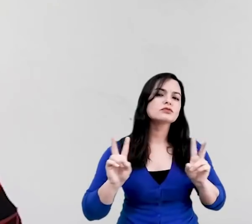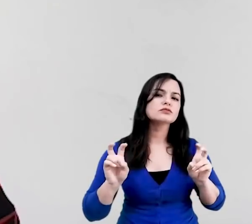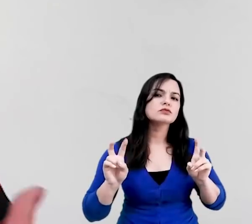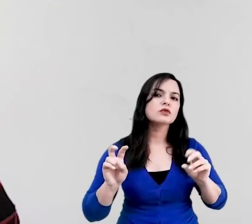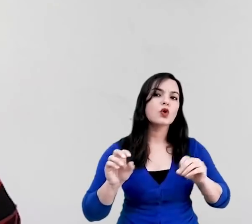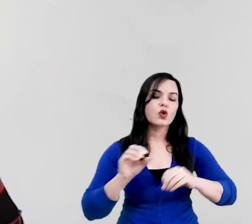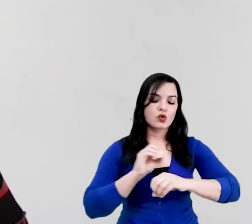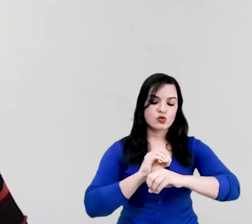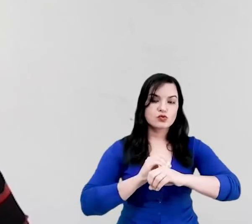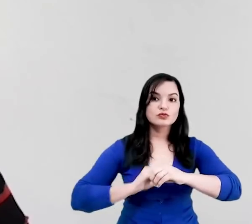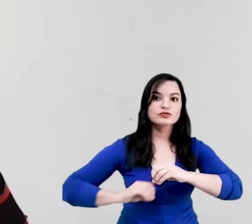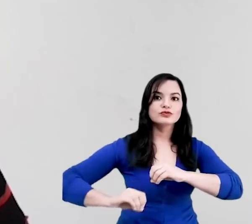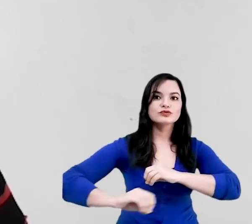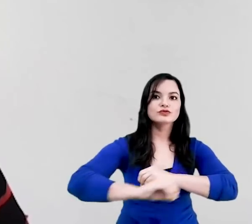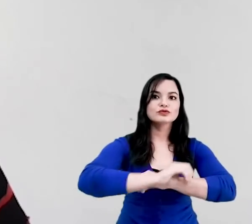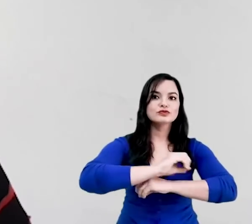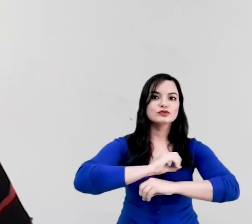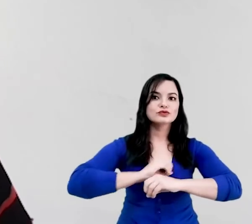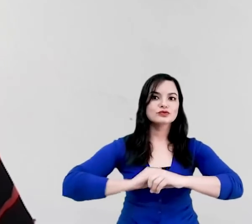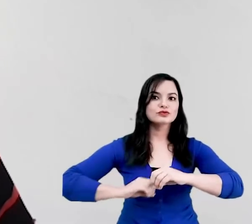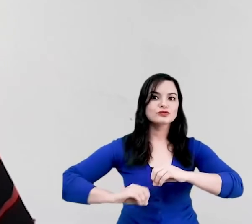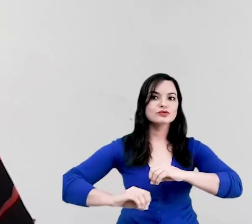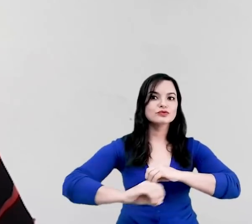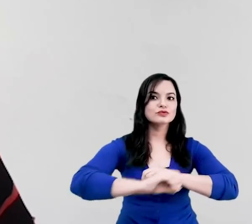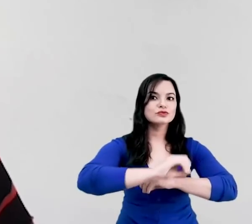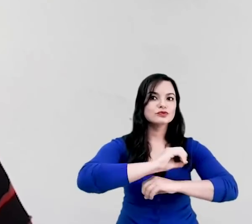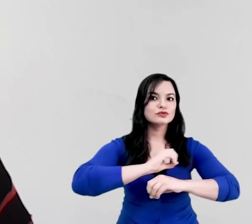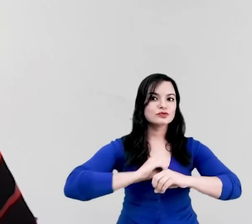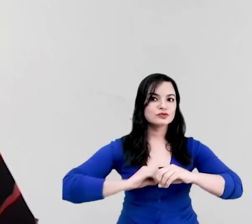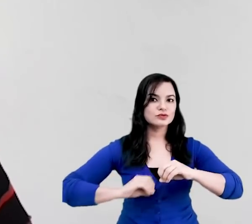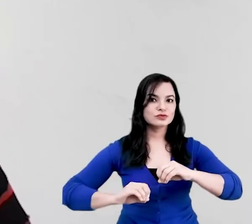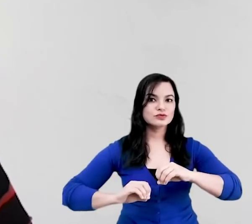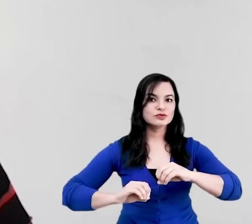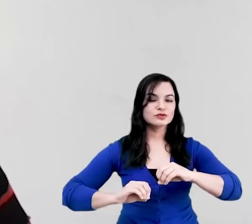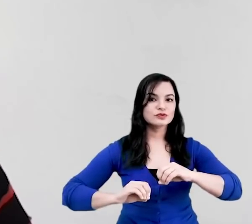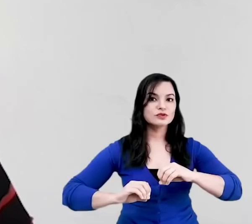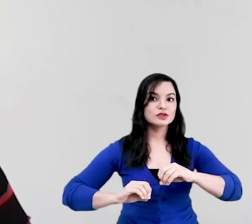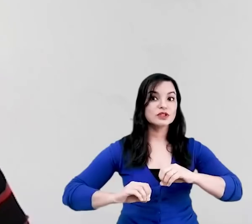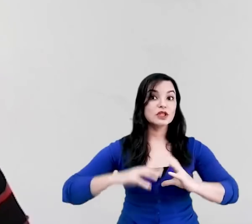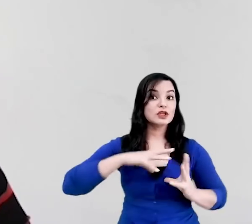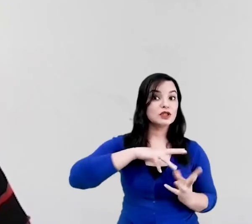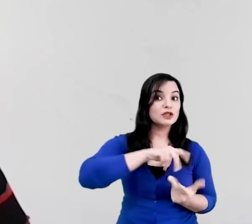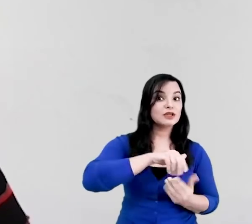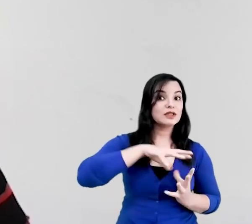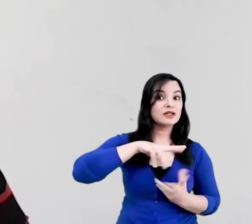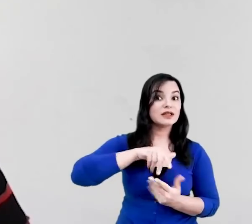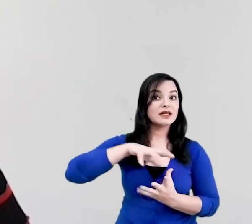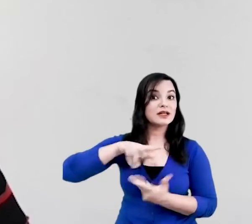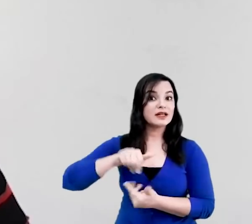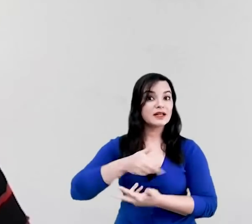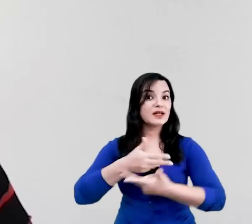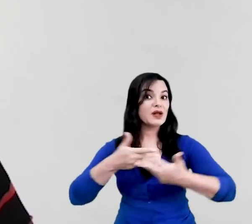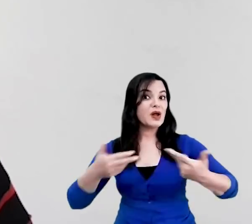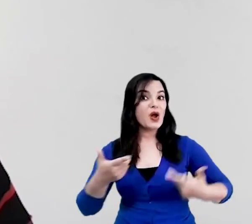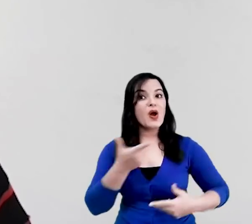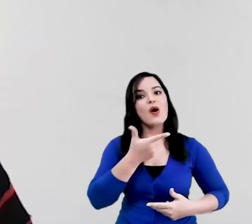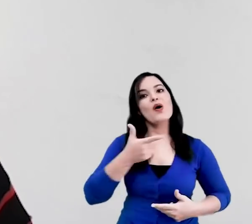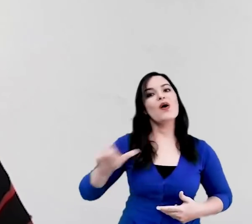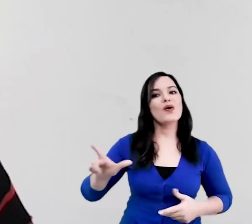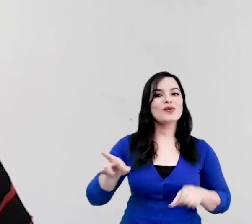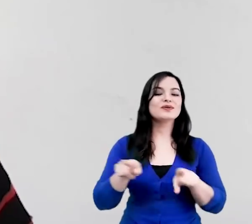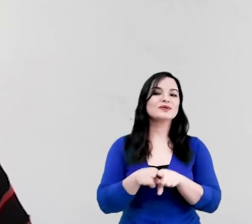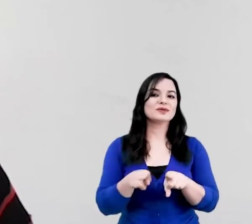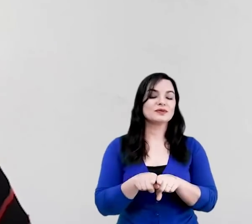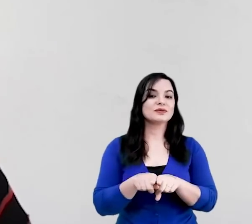planetas que formam tudo isso. Não é só o planeta Terra e você vai descobrir isso junto comigo hoje. Como